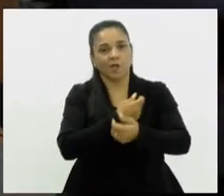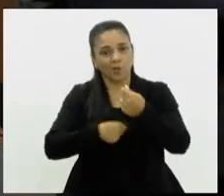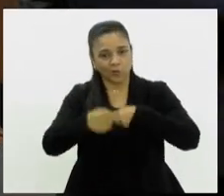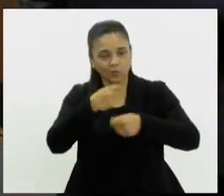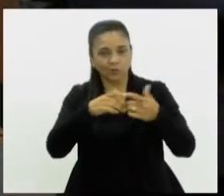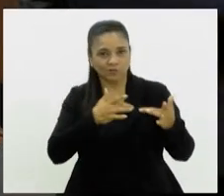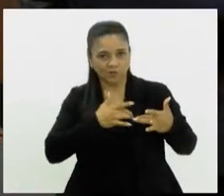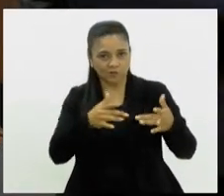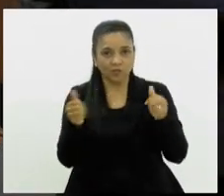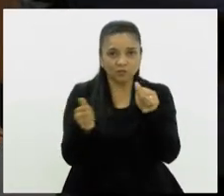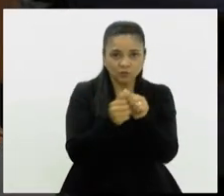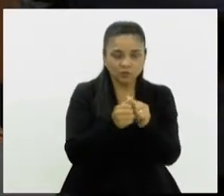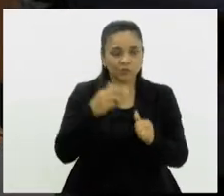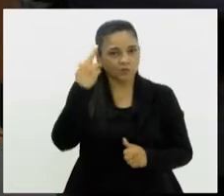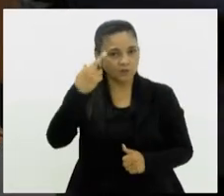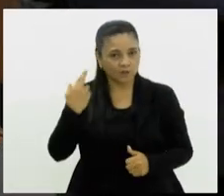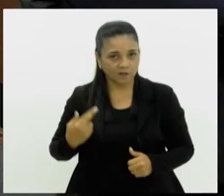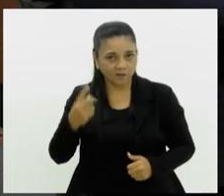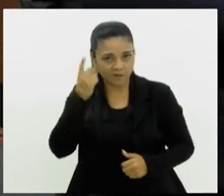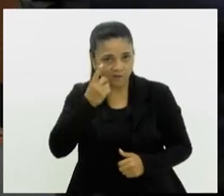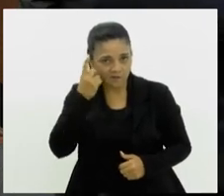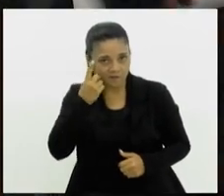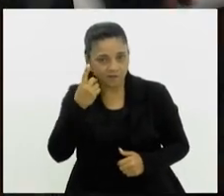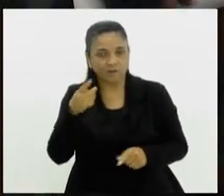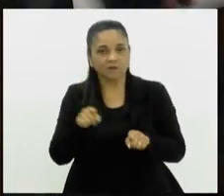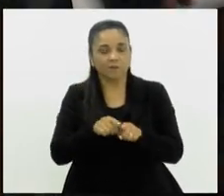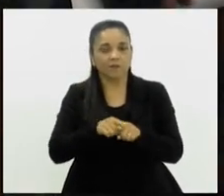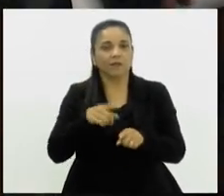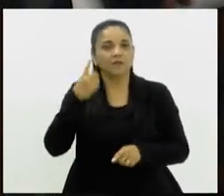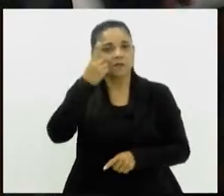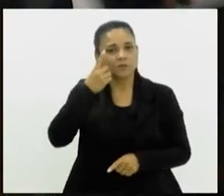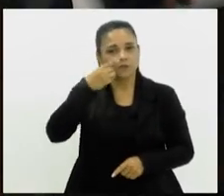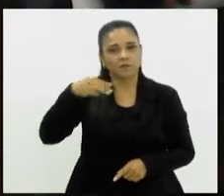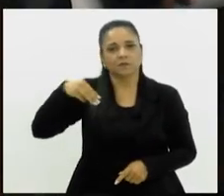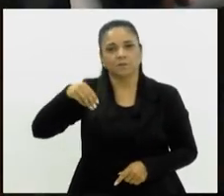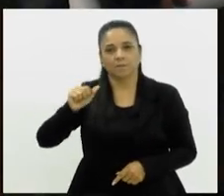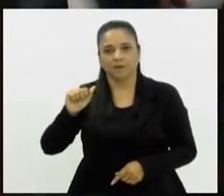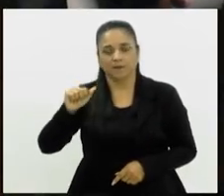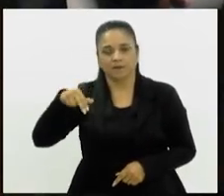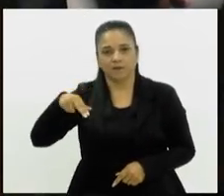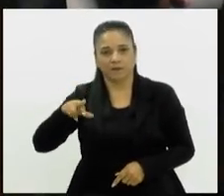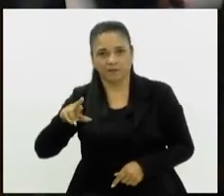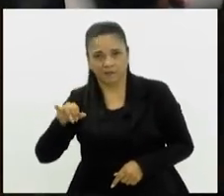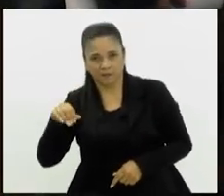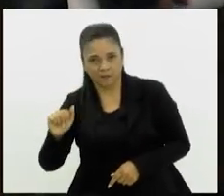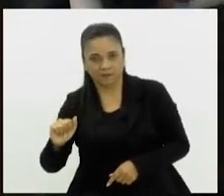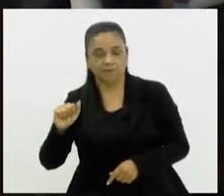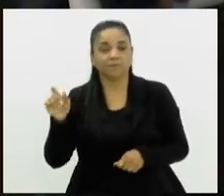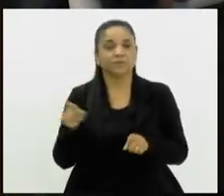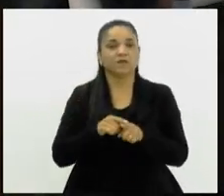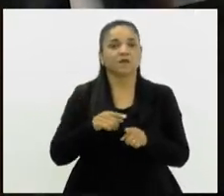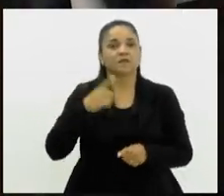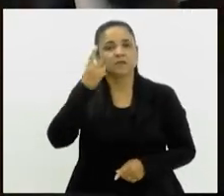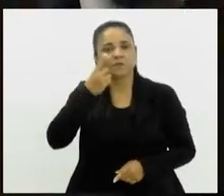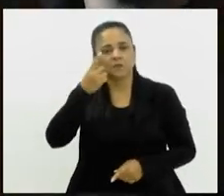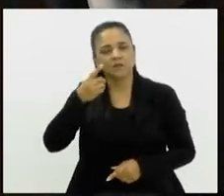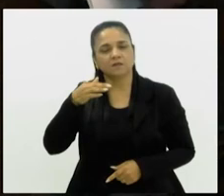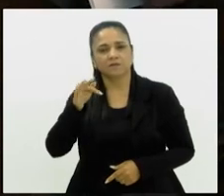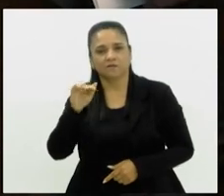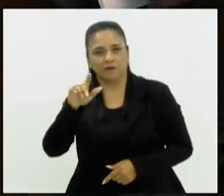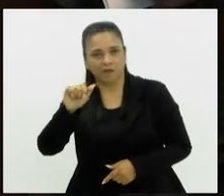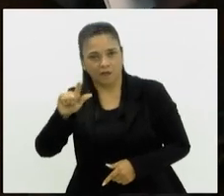junto com a Renata Souza, né, com a deputada Marina do MST, com o Flávio Serafini e vários